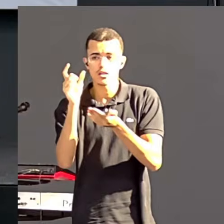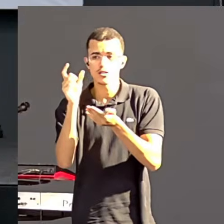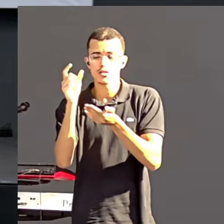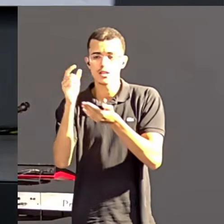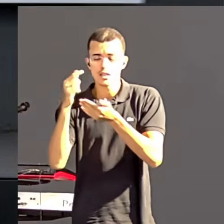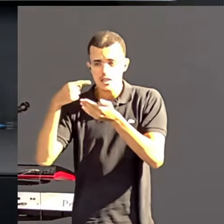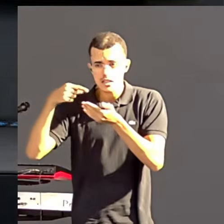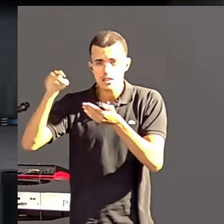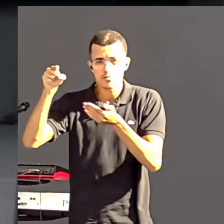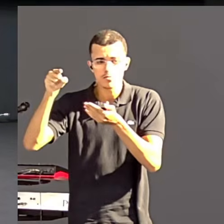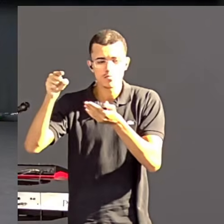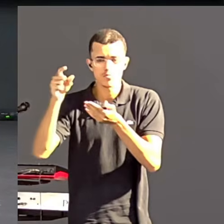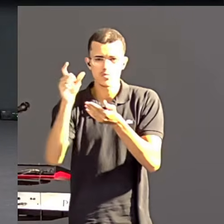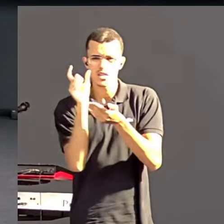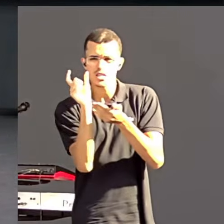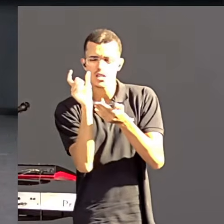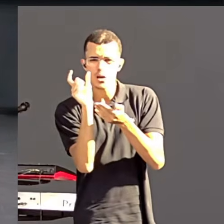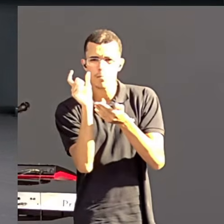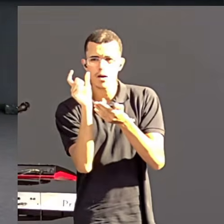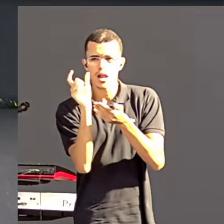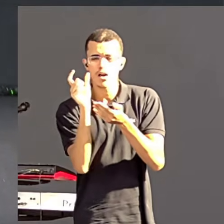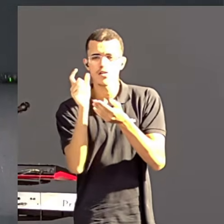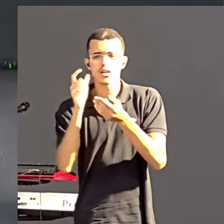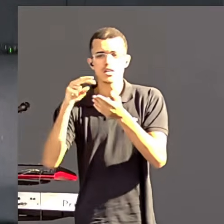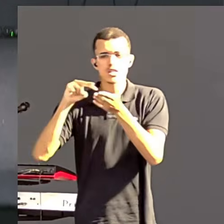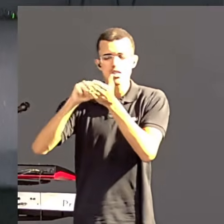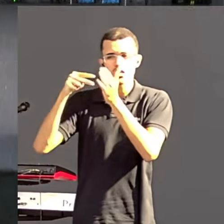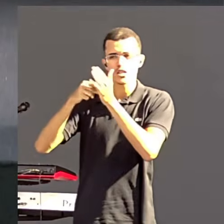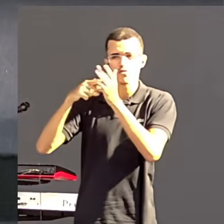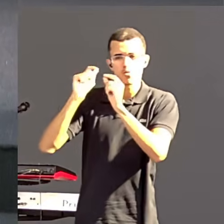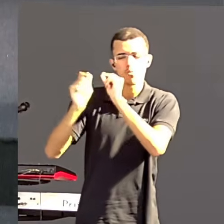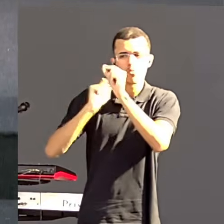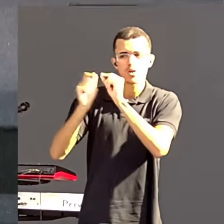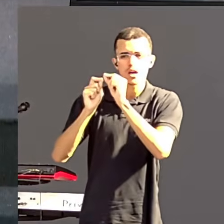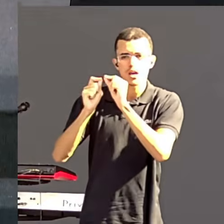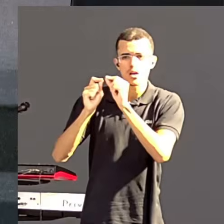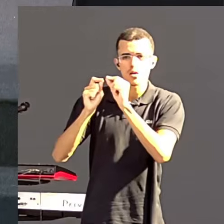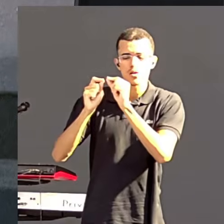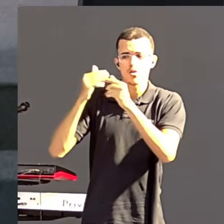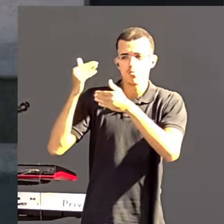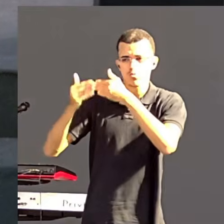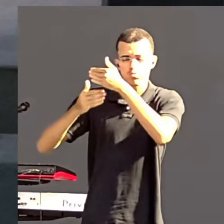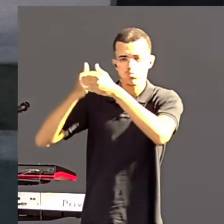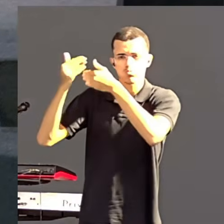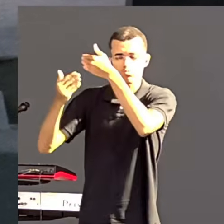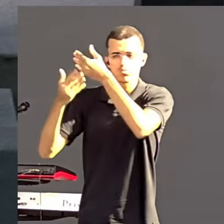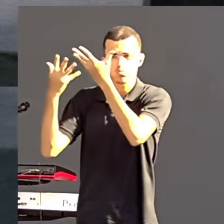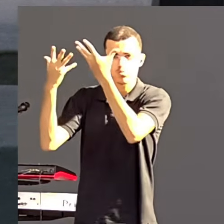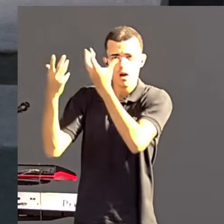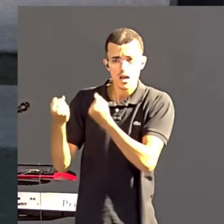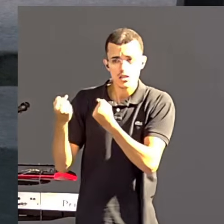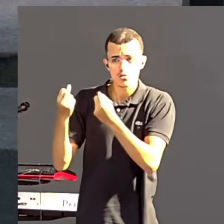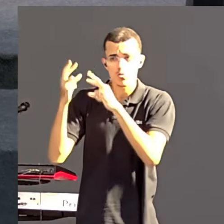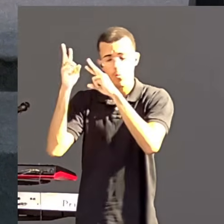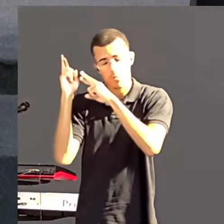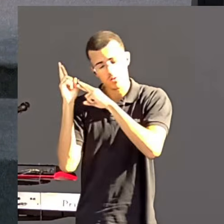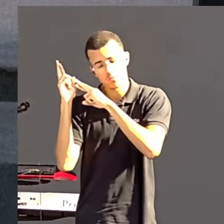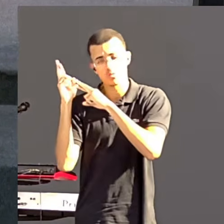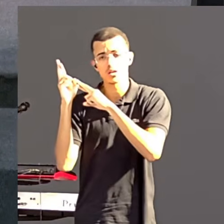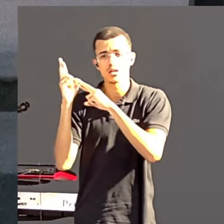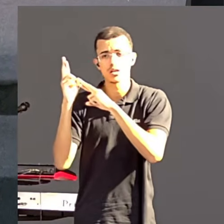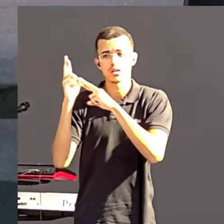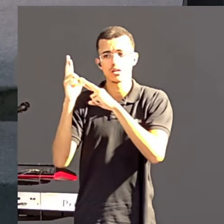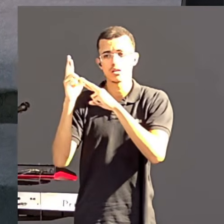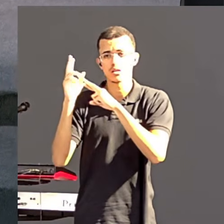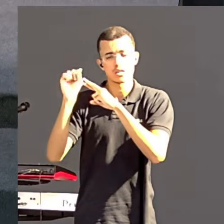Paulo, a condição da palavra no original grego é alguém que passivamente aceitou ser colocado para dormir, e